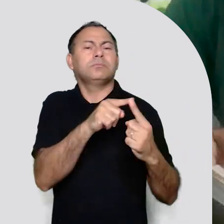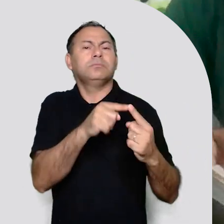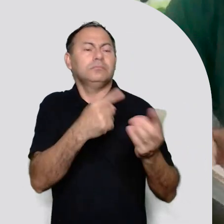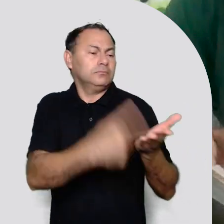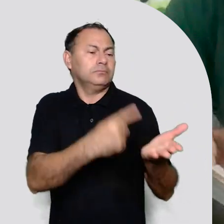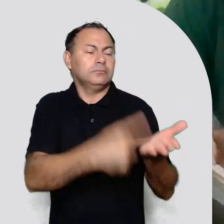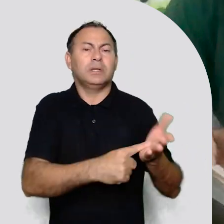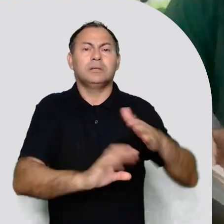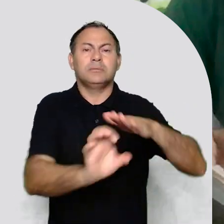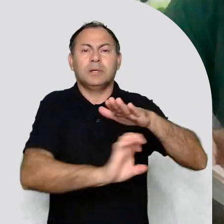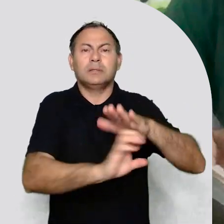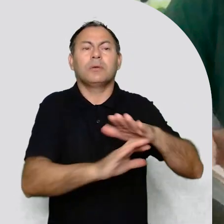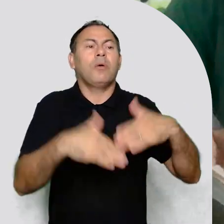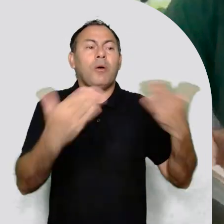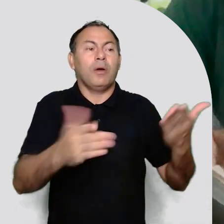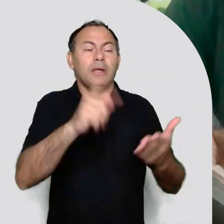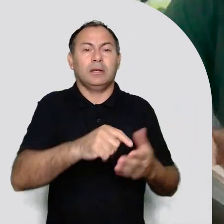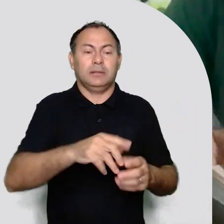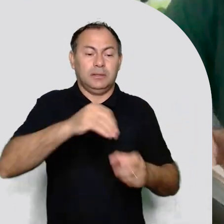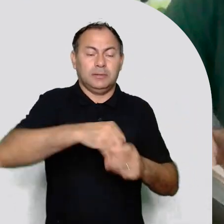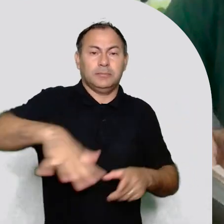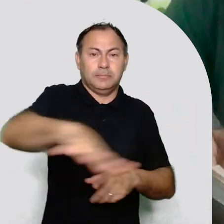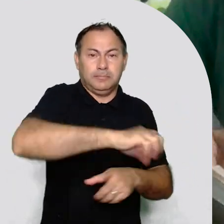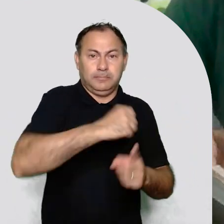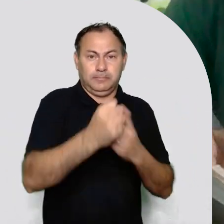função delas na